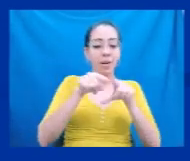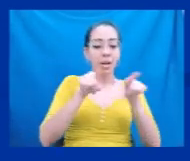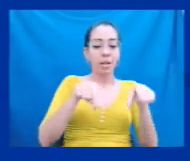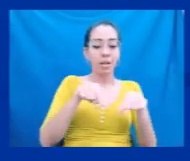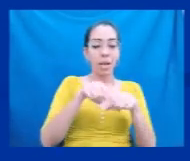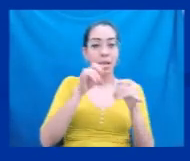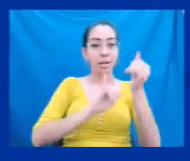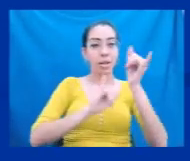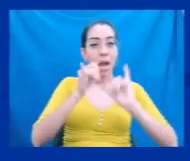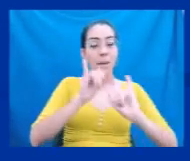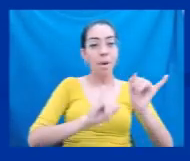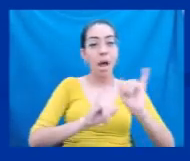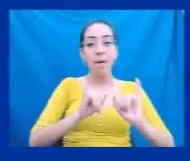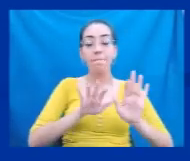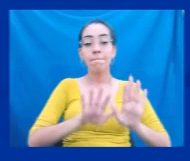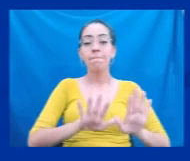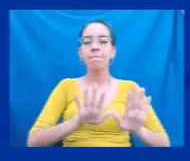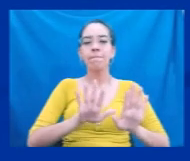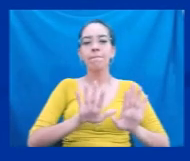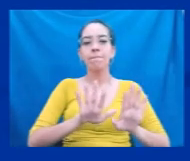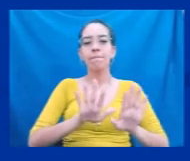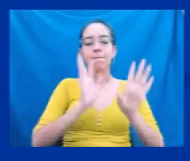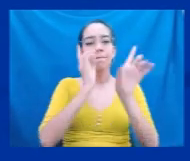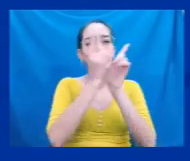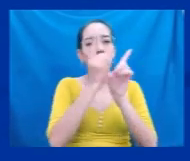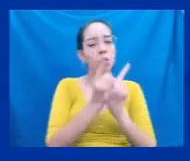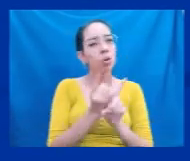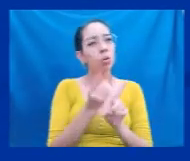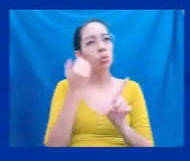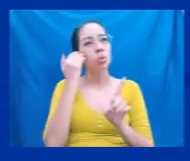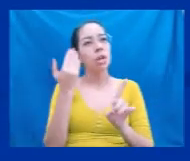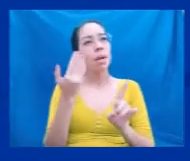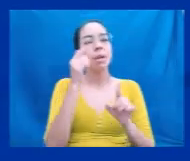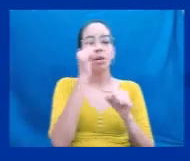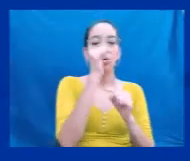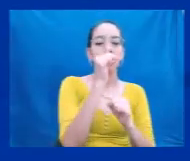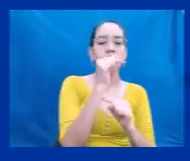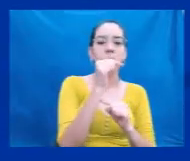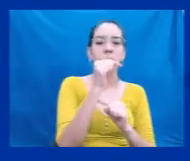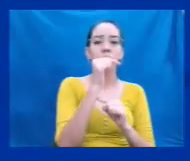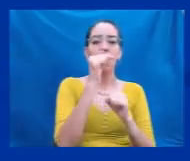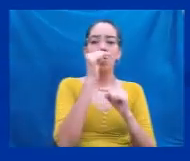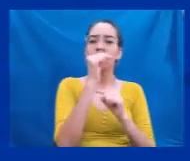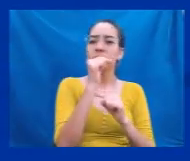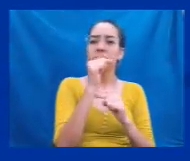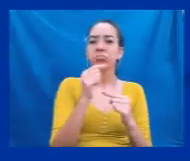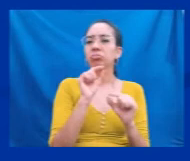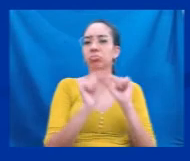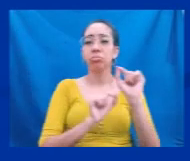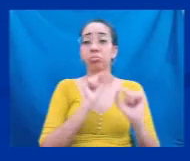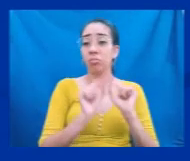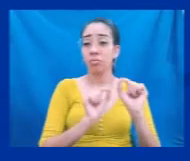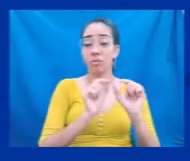não se sabia realmente a quantidade que se tinha todo no laboratório, não se sabia ao certo todos os produtos